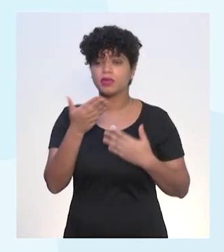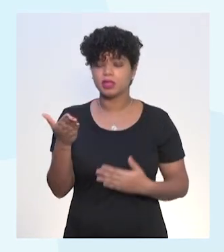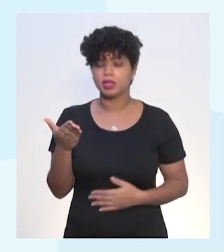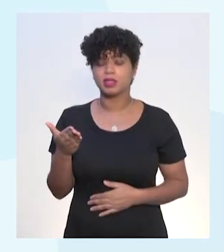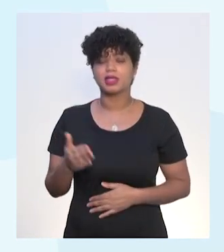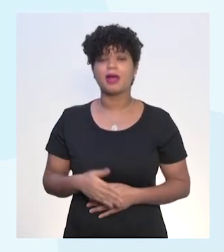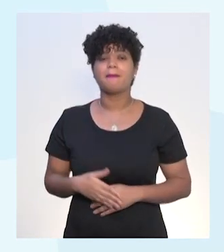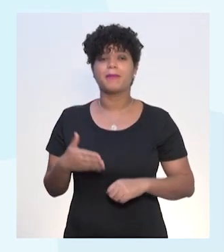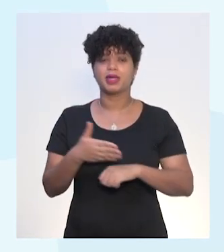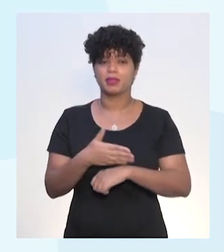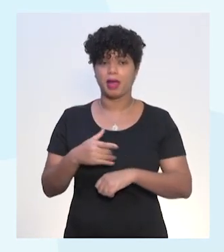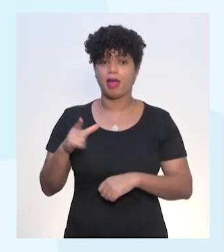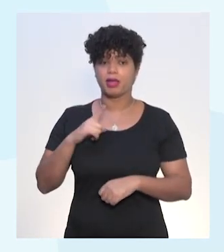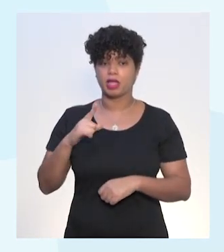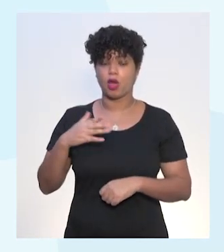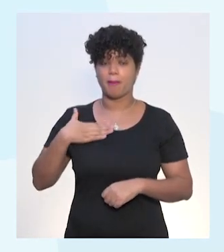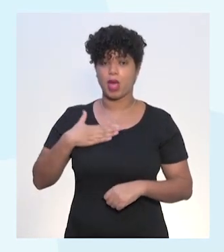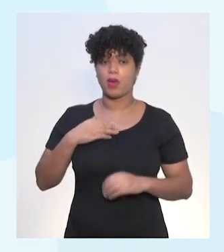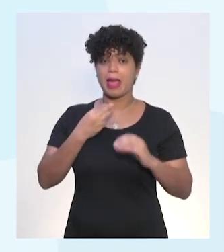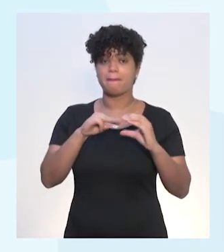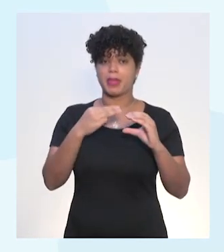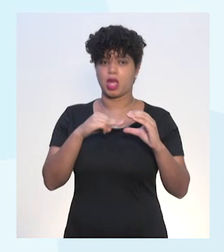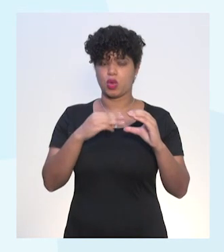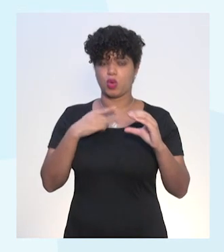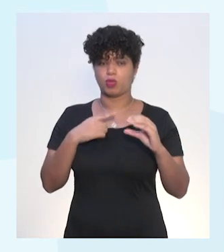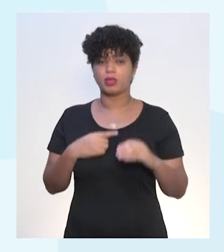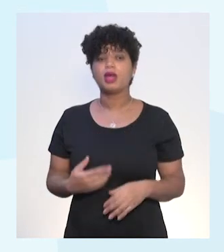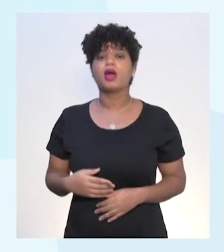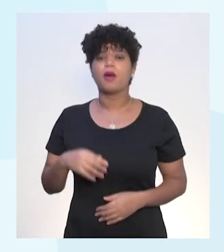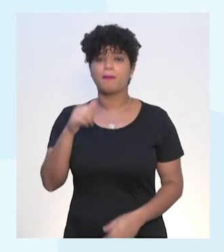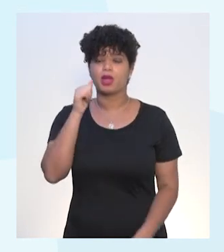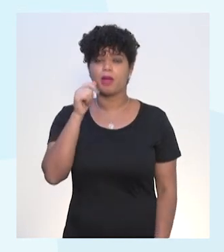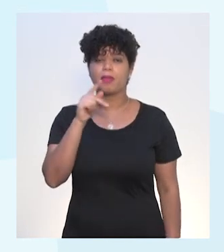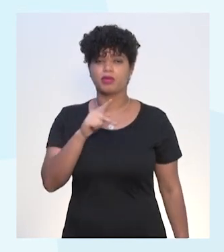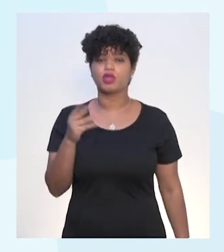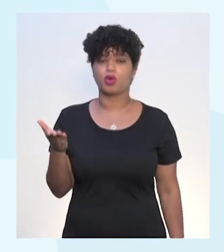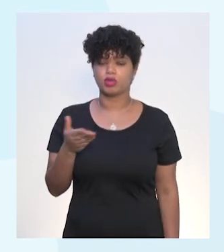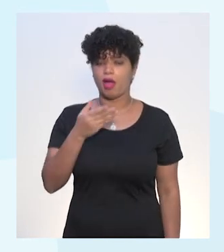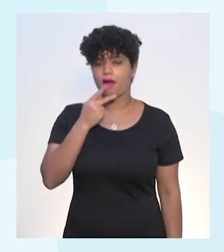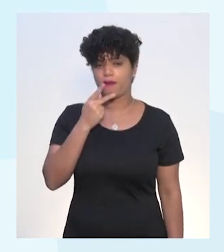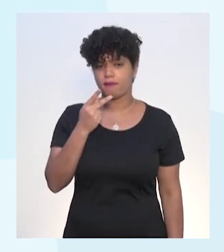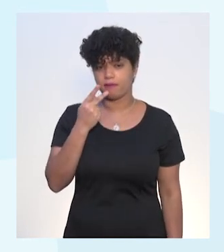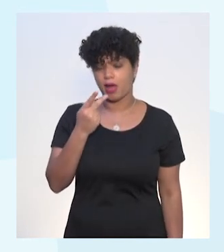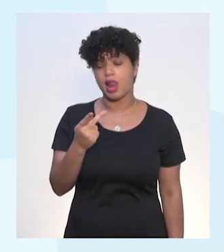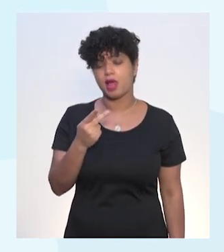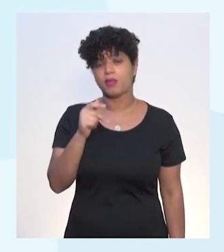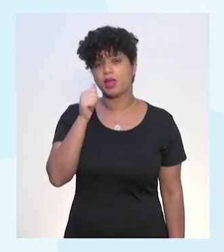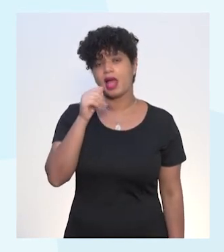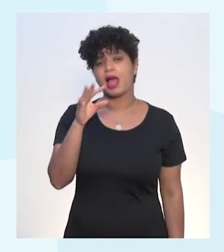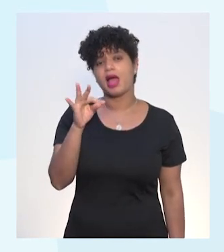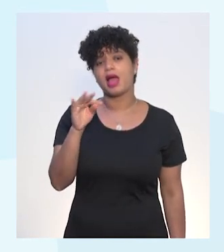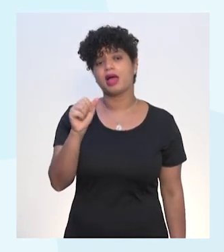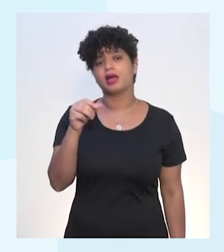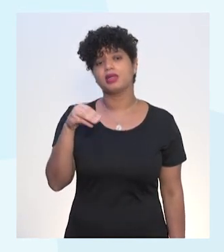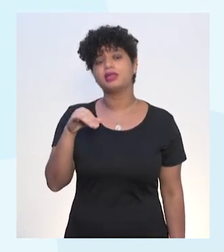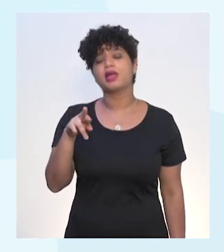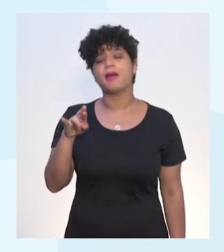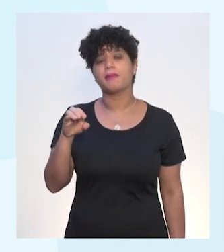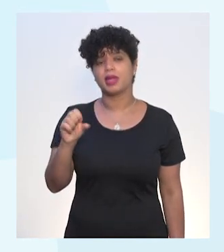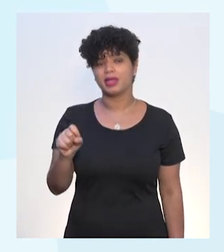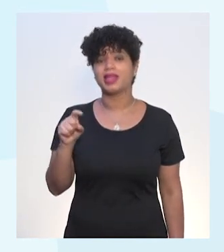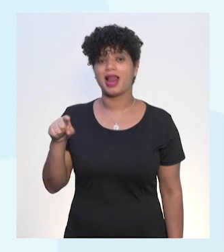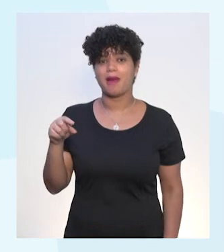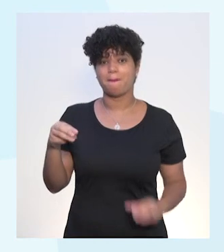ali eu coloquei meu e-mail Rose vem a professora que eu citei hoje que a professora Tamires ela me mandou o